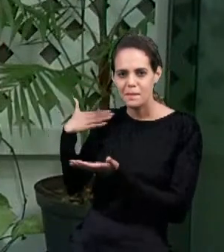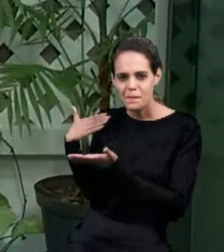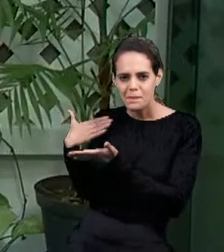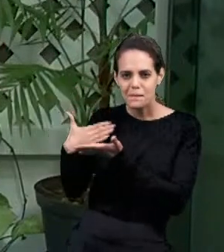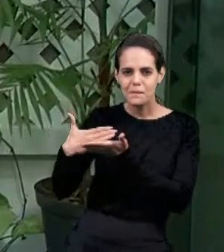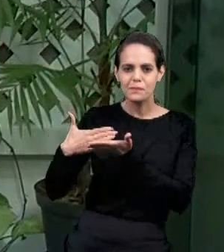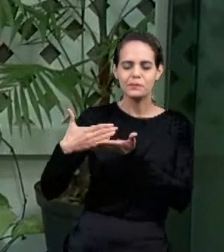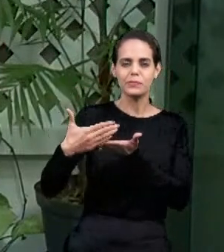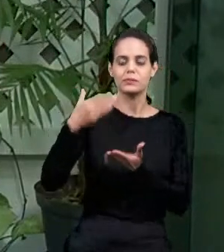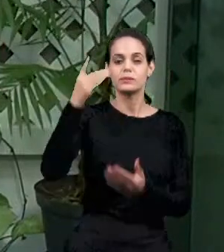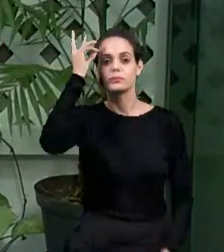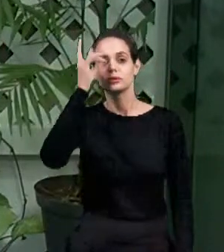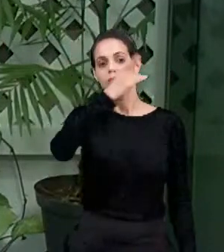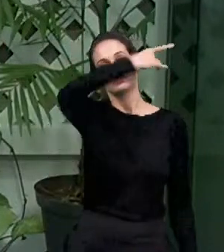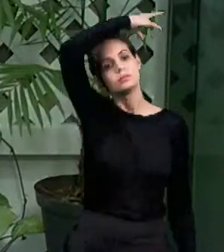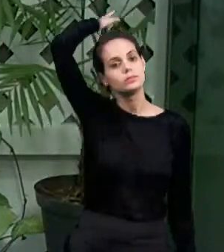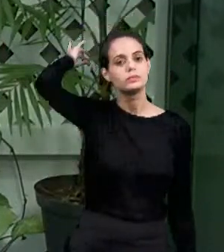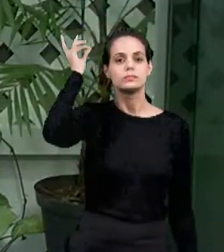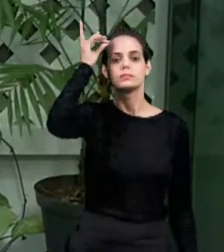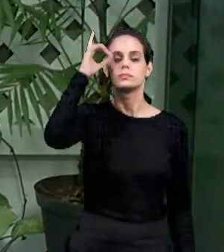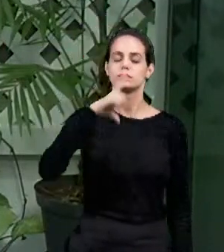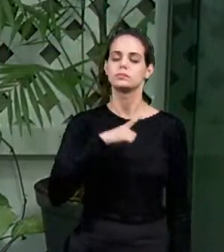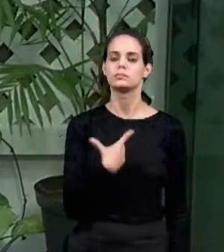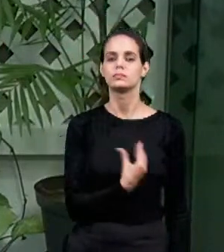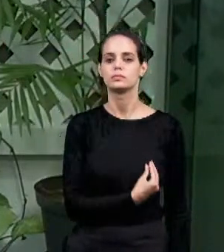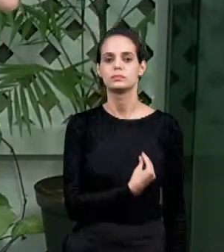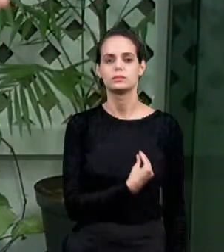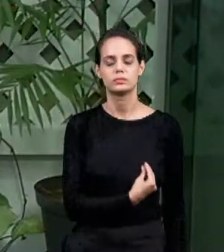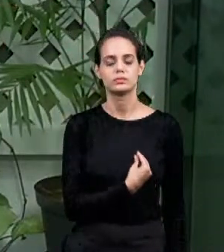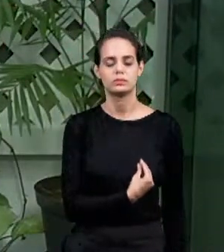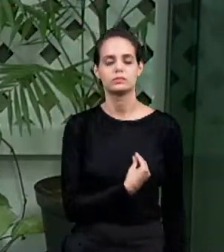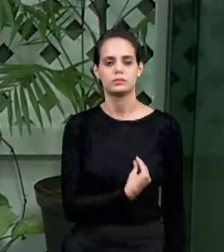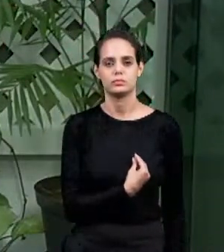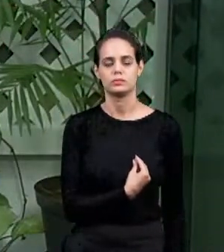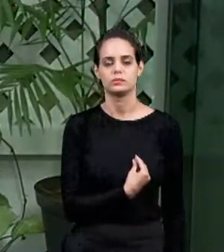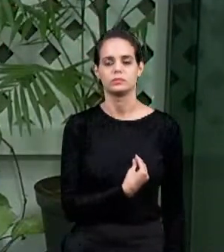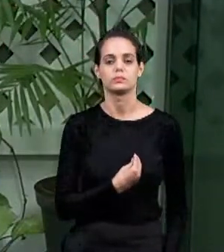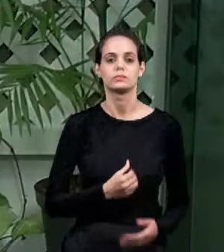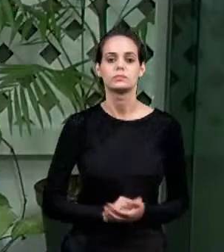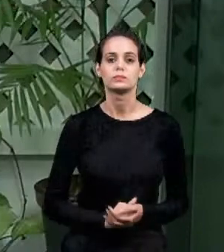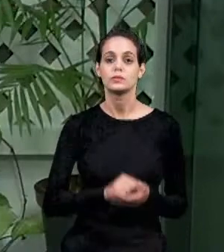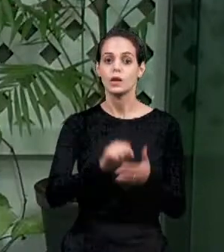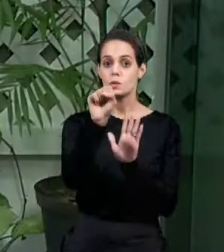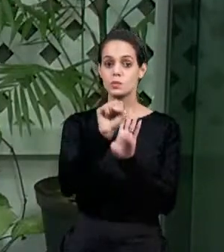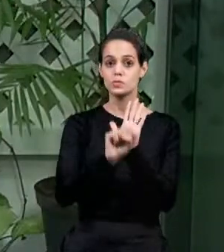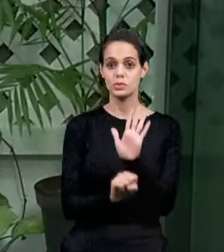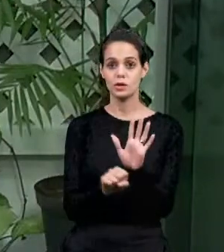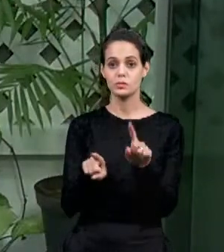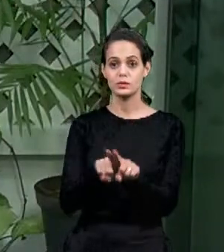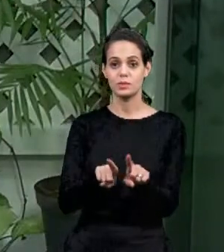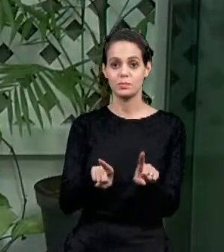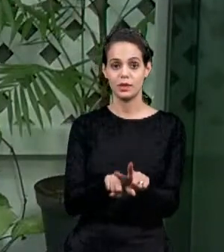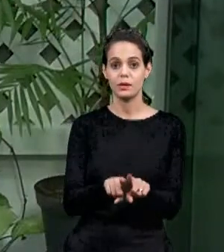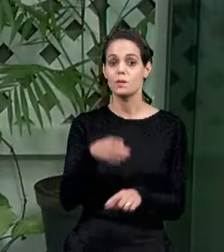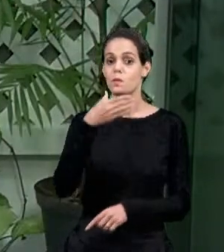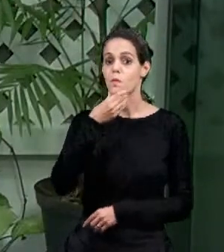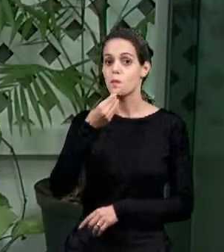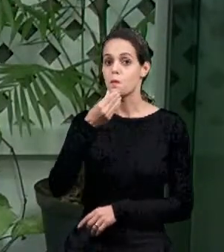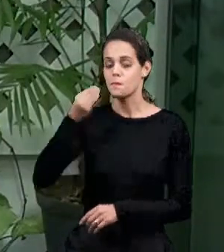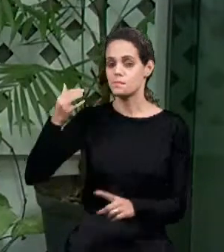tem uma participação. E quando no meio dos séculos, já o grito lá do profeta